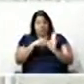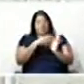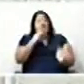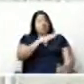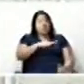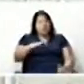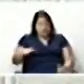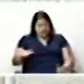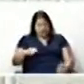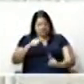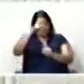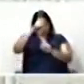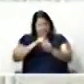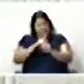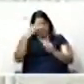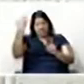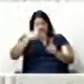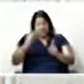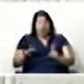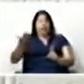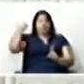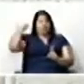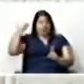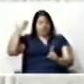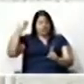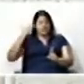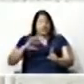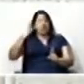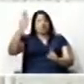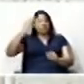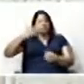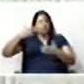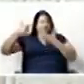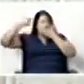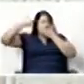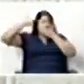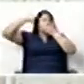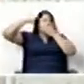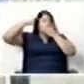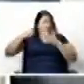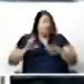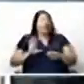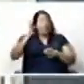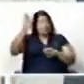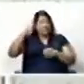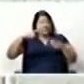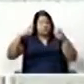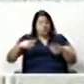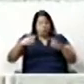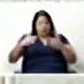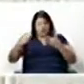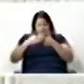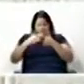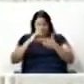Uma médica pediatra, há um mês e meio atrás, sofreu um sequestro relâmpago na região limítrofe